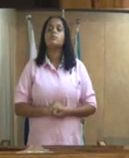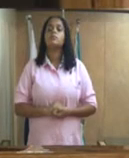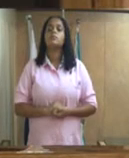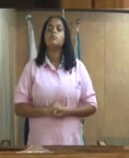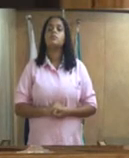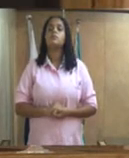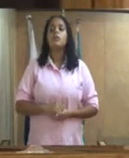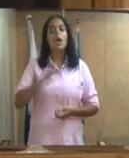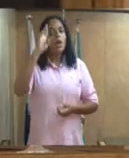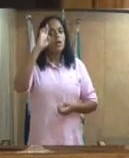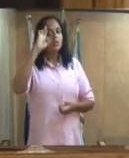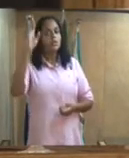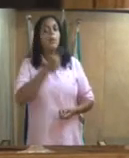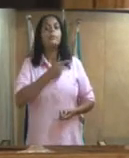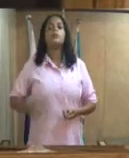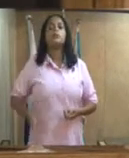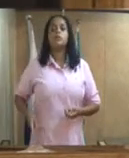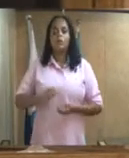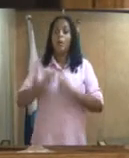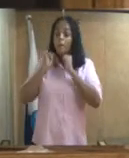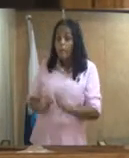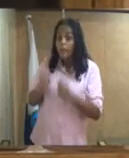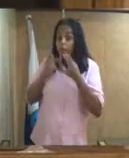Senhor presidente, posso?